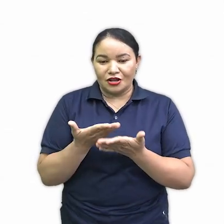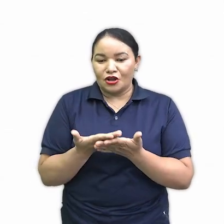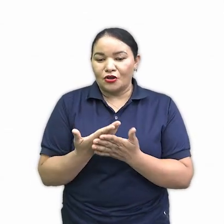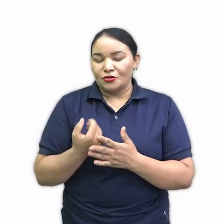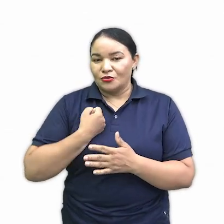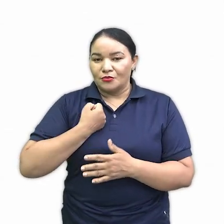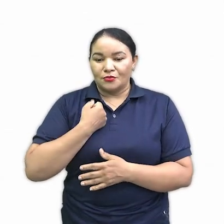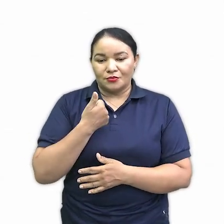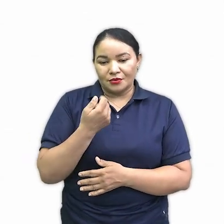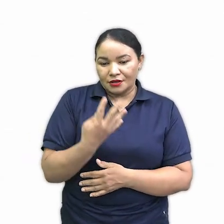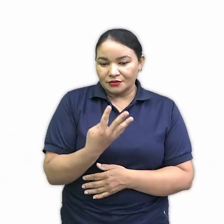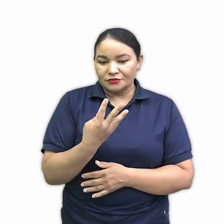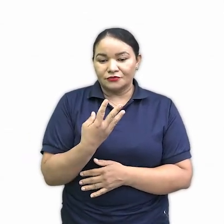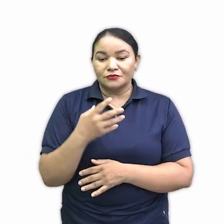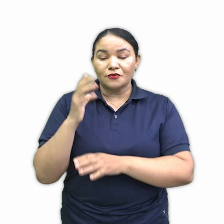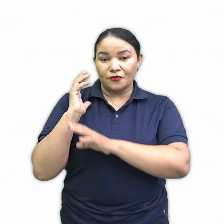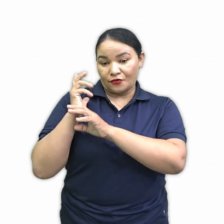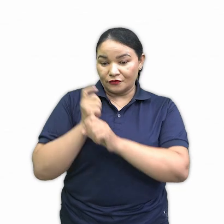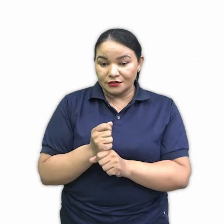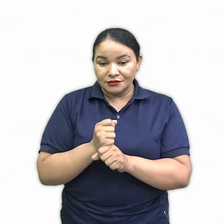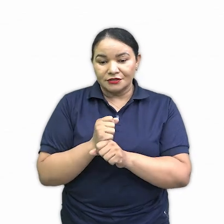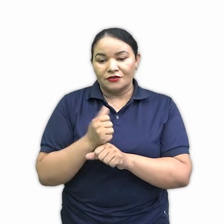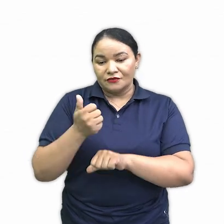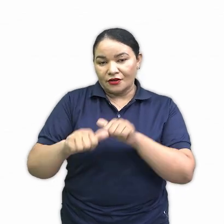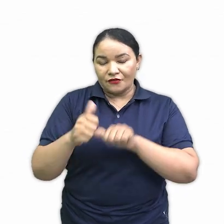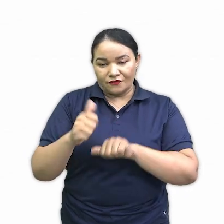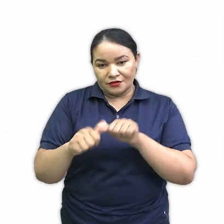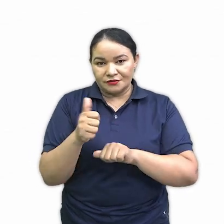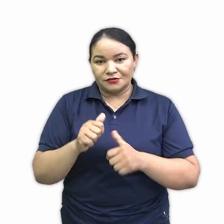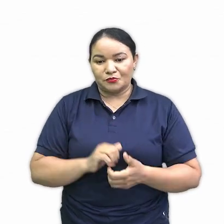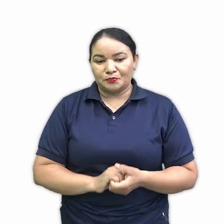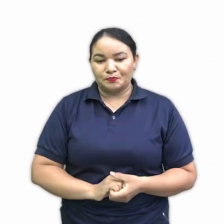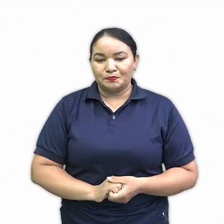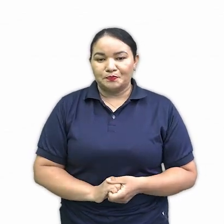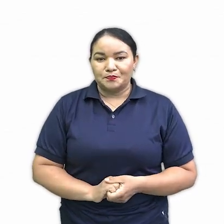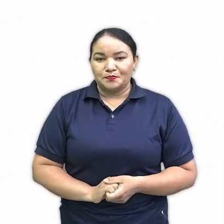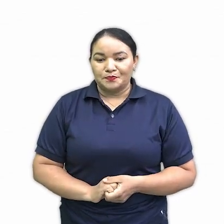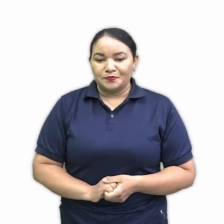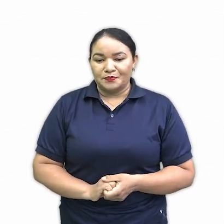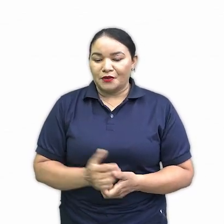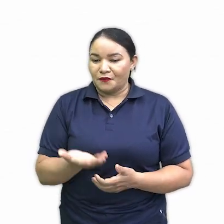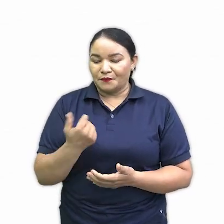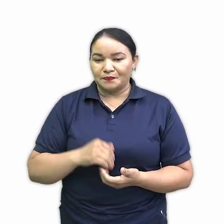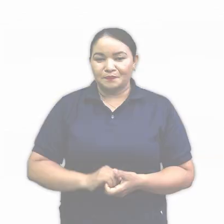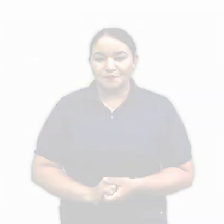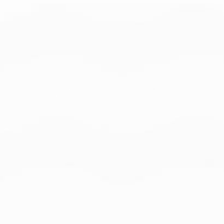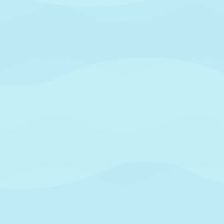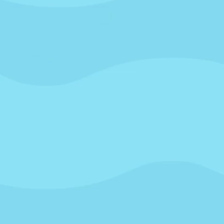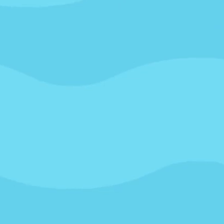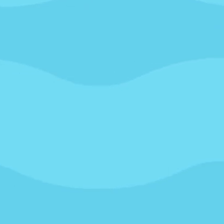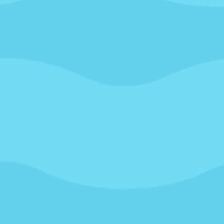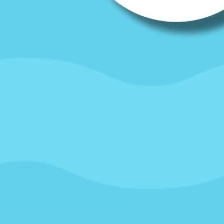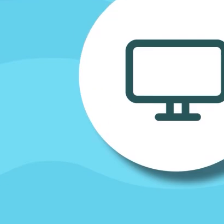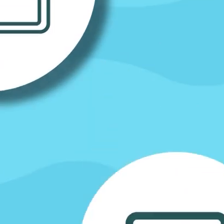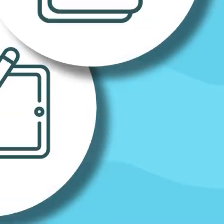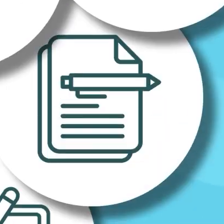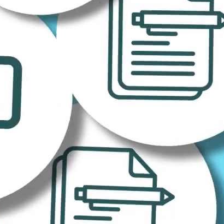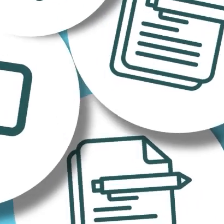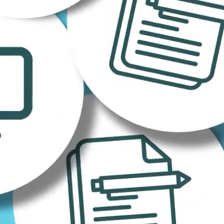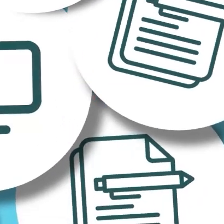número 14 é a nossa aula de revisão e avaliação. Let's go!